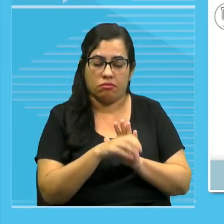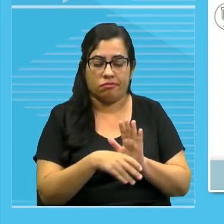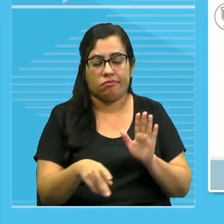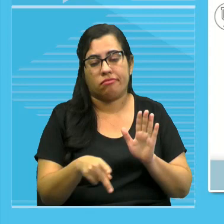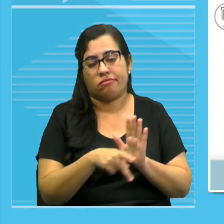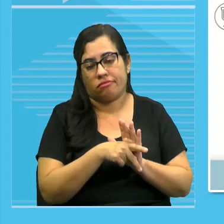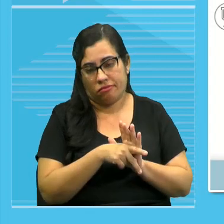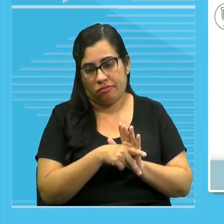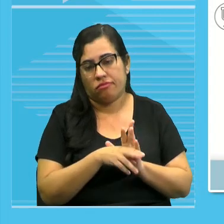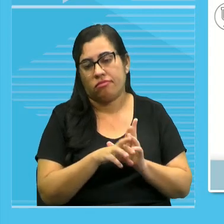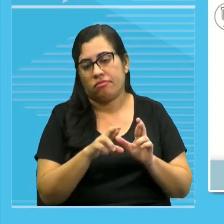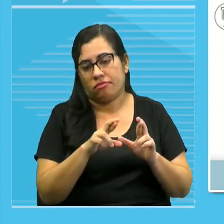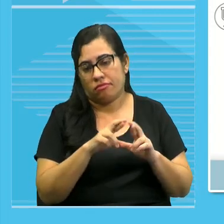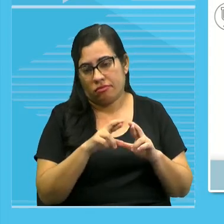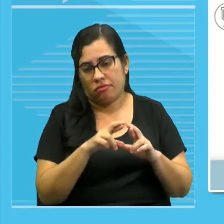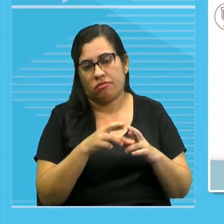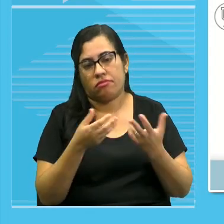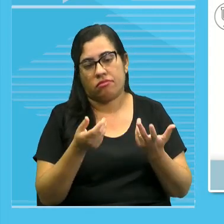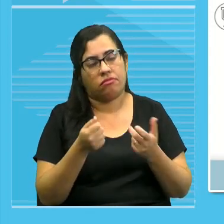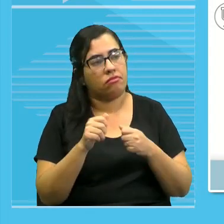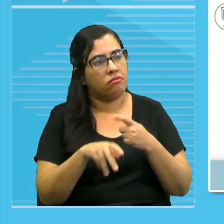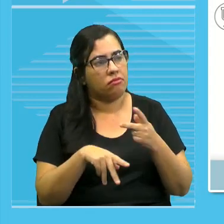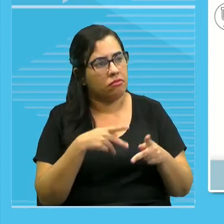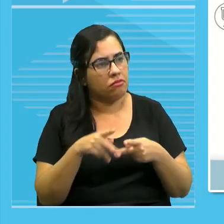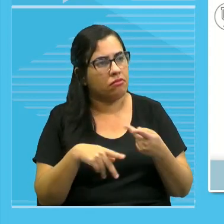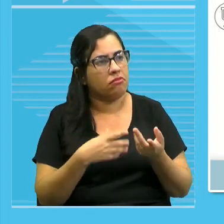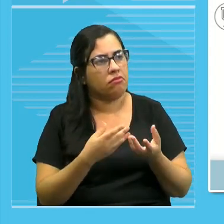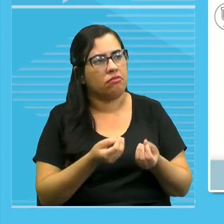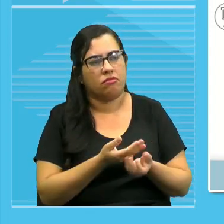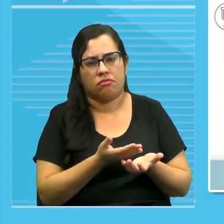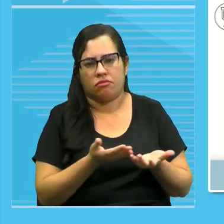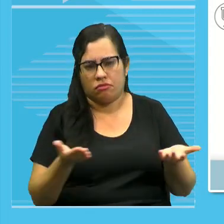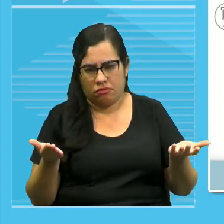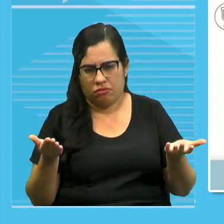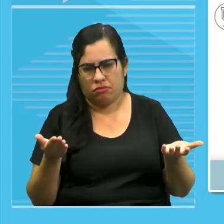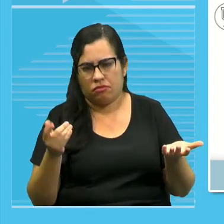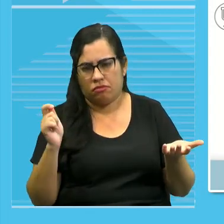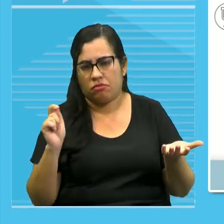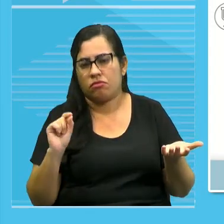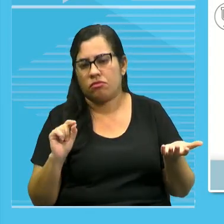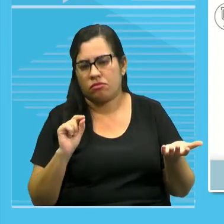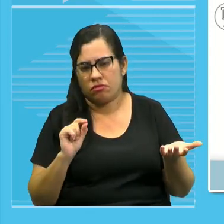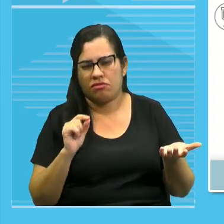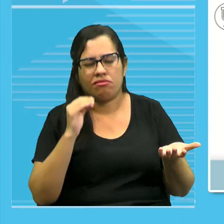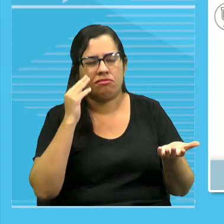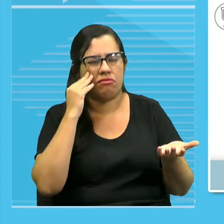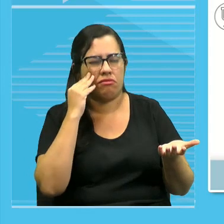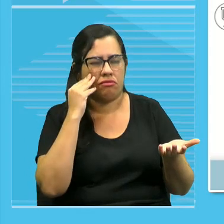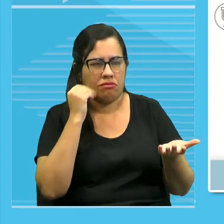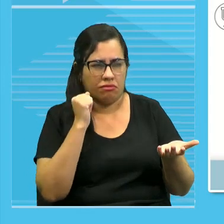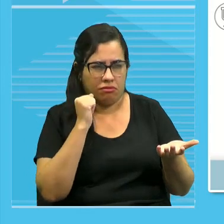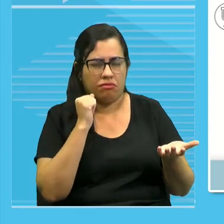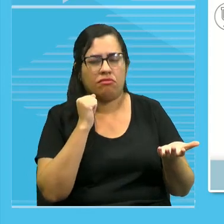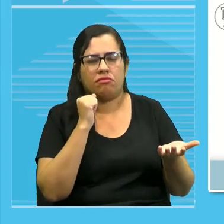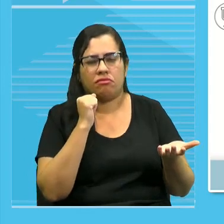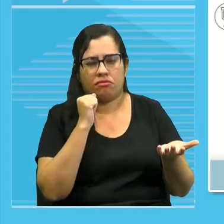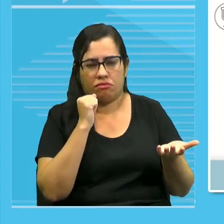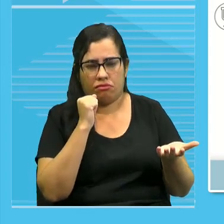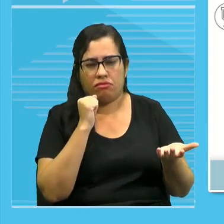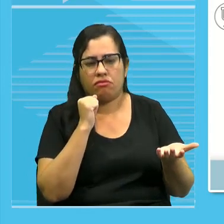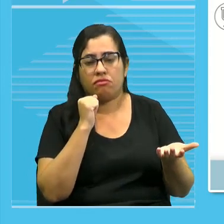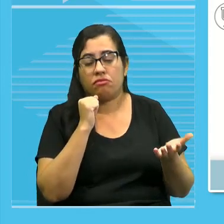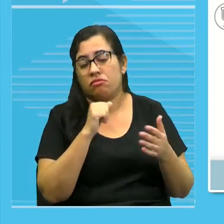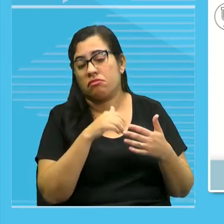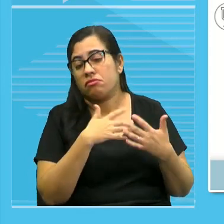a popularidade do termo não é o suficiente para que as pessoas saibam E pratiquem